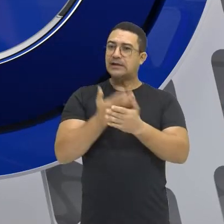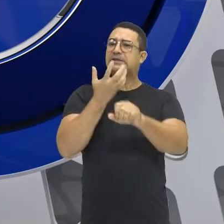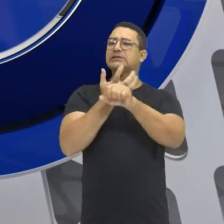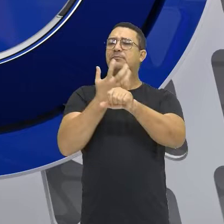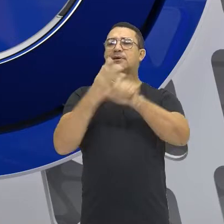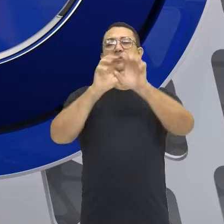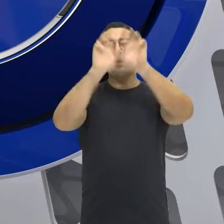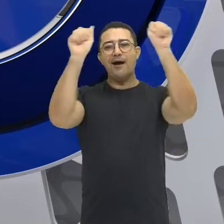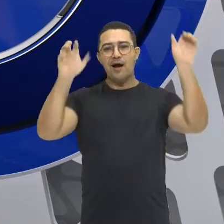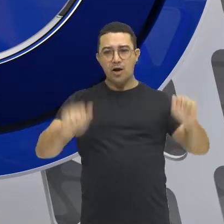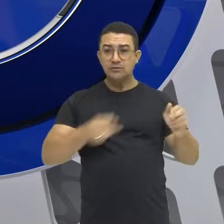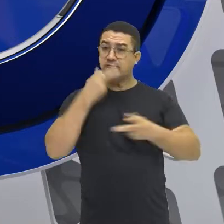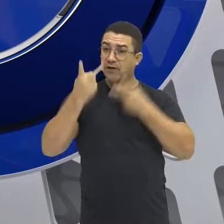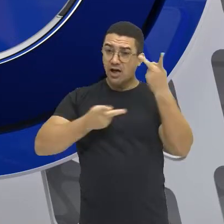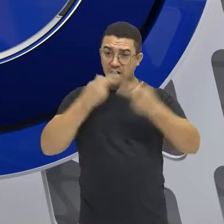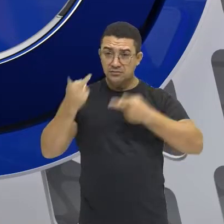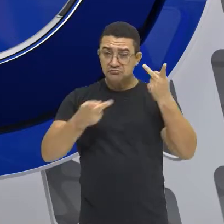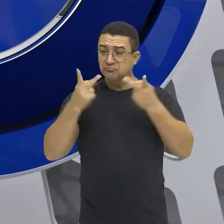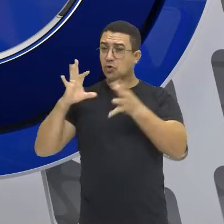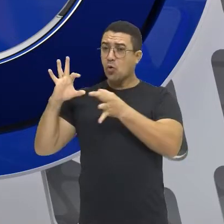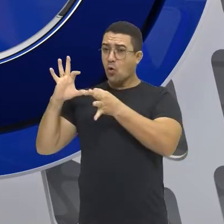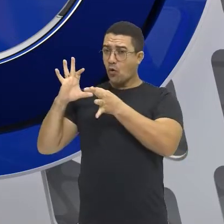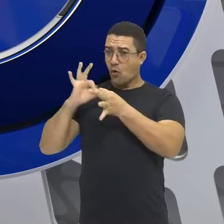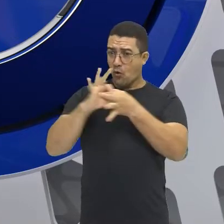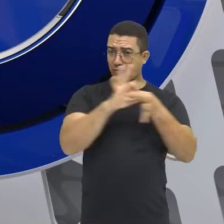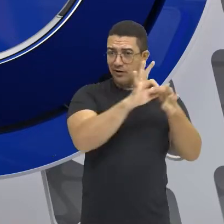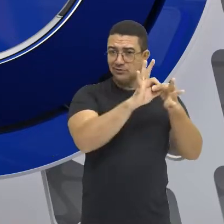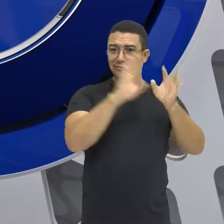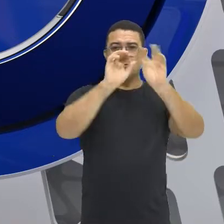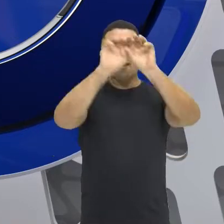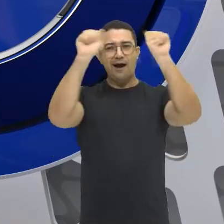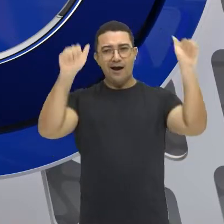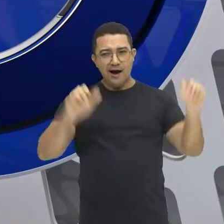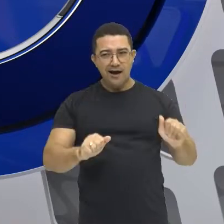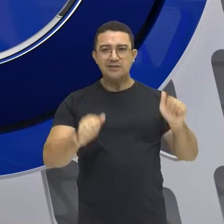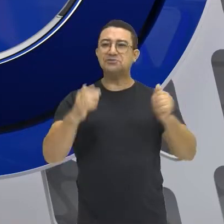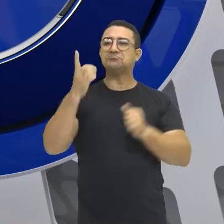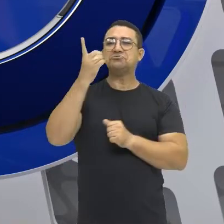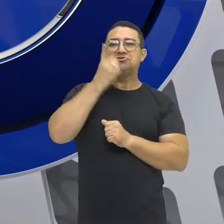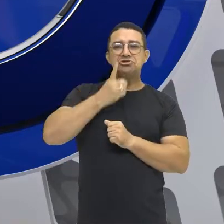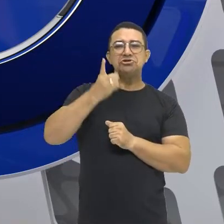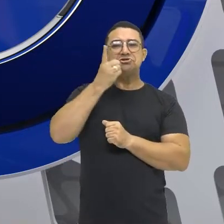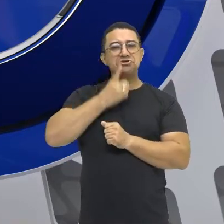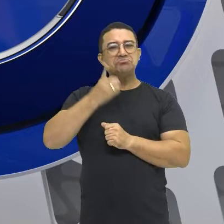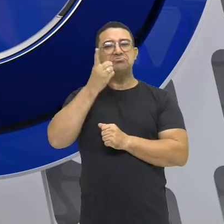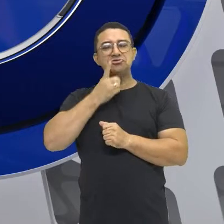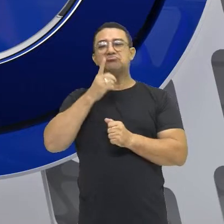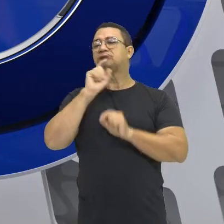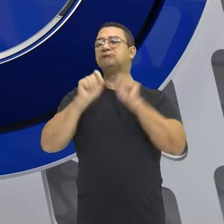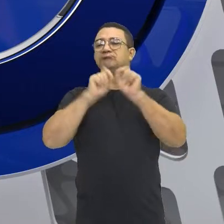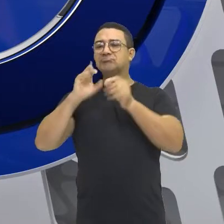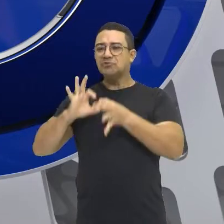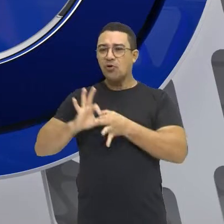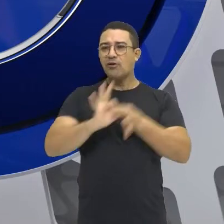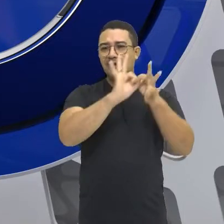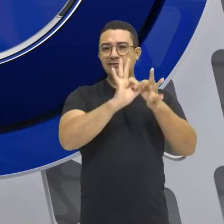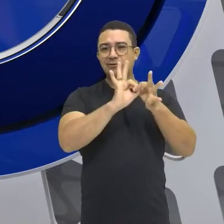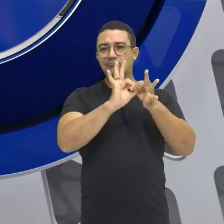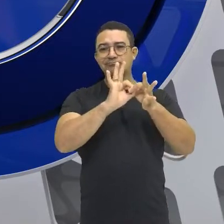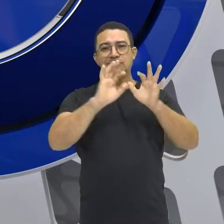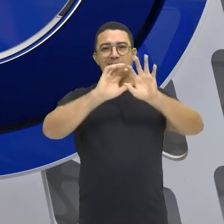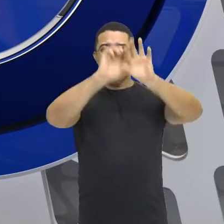desse contexto que envolve a nossa arte, o nosso dia a dia, buscando fazer essa conexão entre a